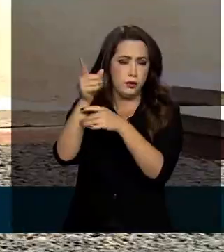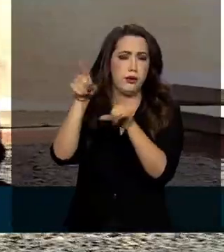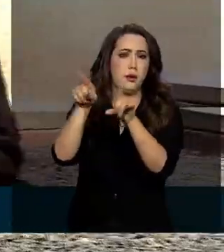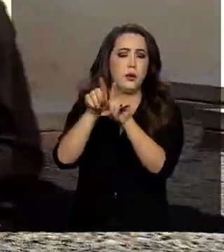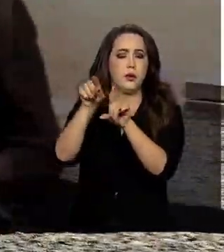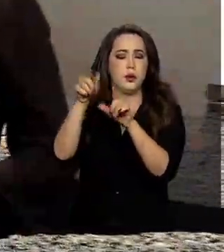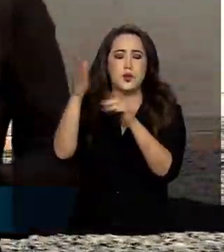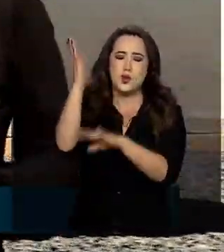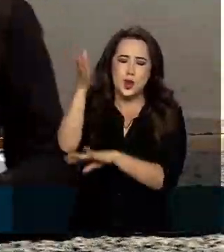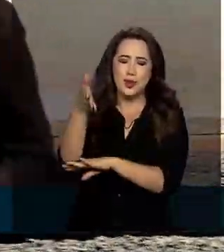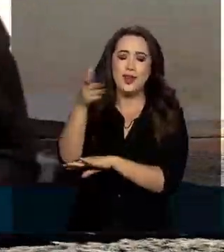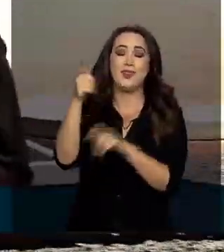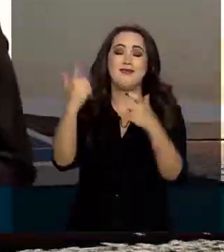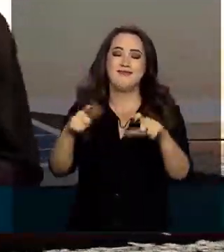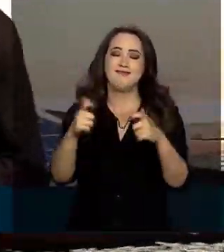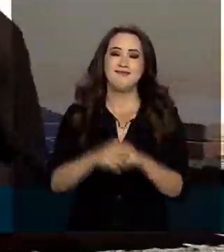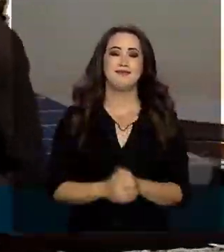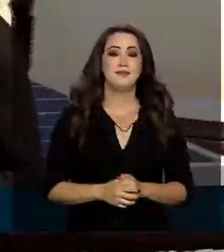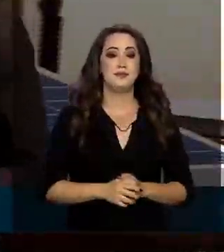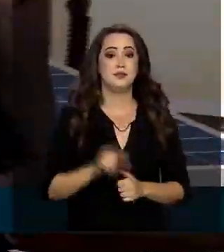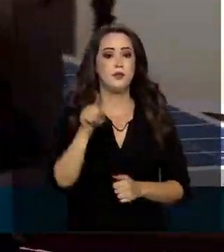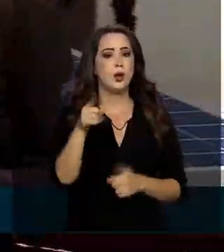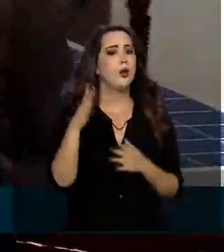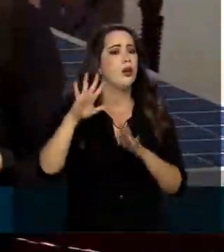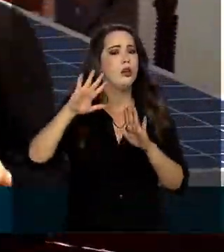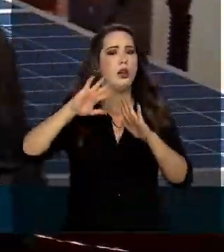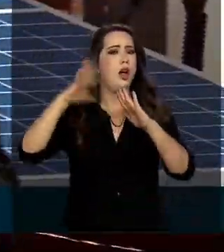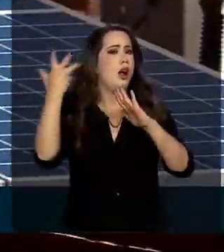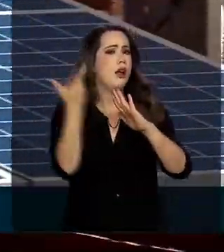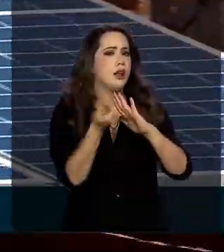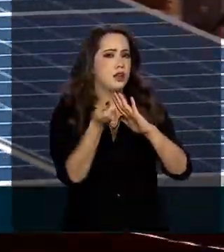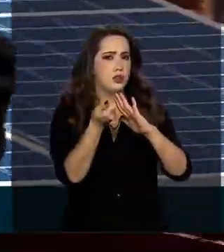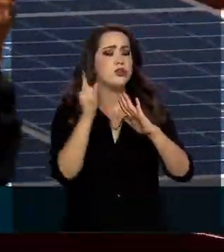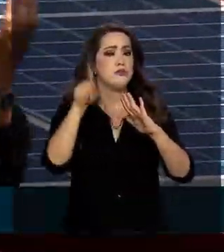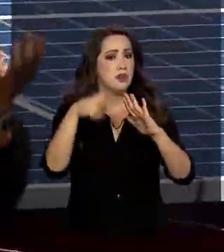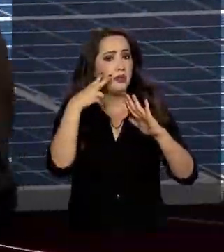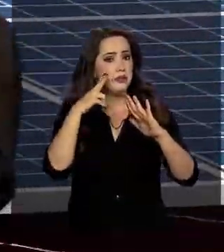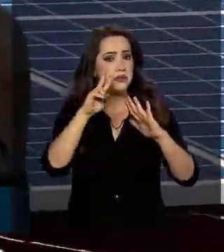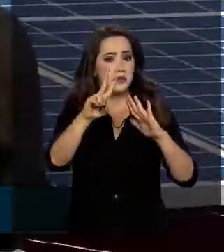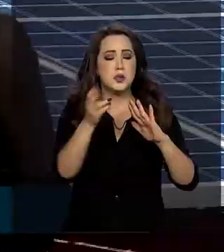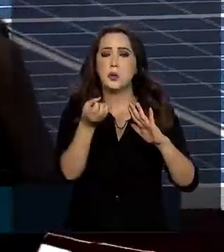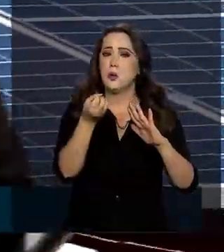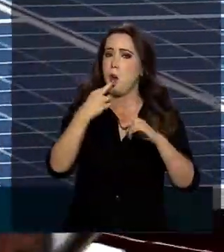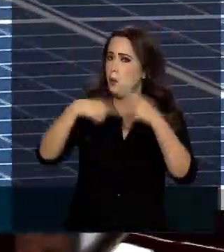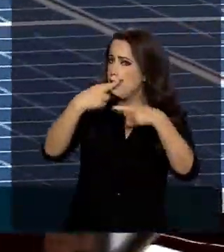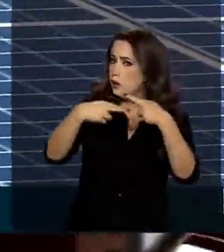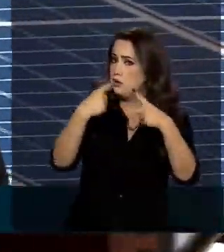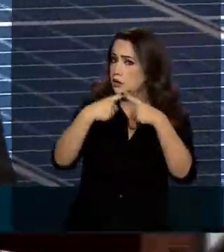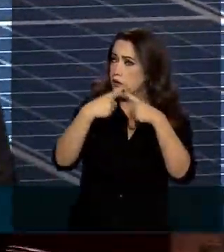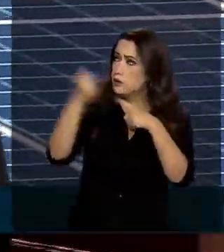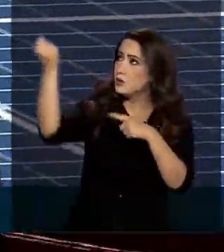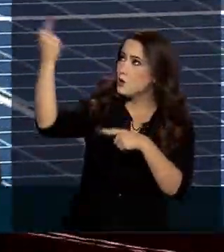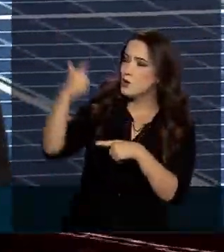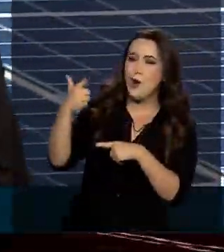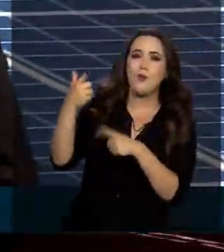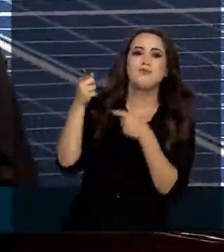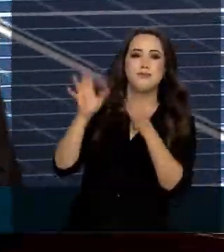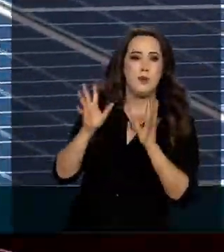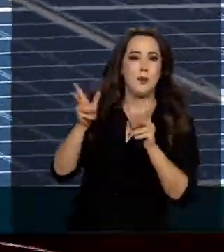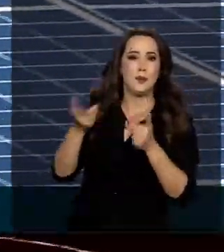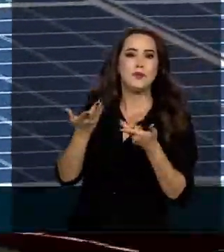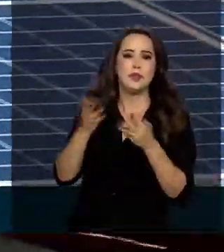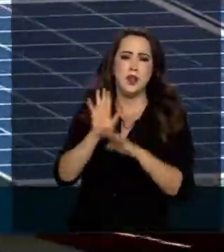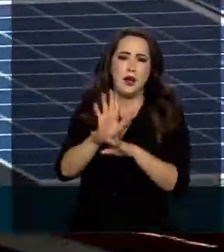energia fotovoltaica é considerada limpa porque vem de uma fonte renovável, o sol, e ajuda a preservar o meio